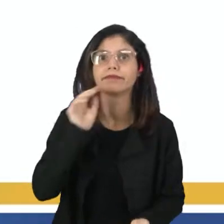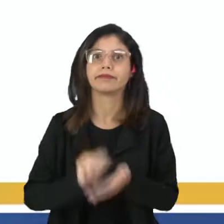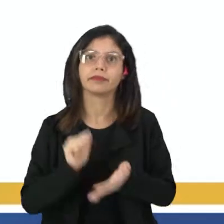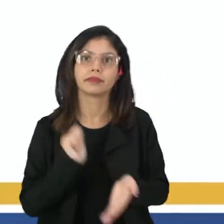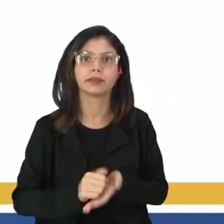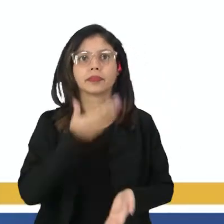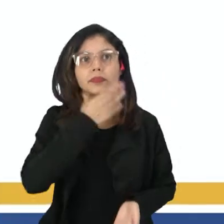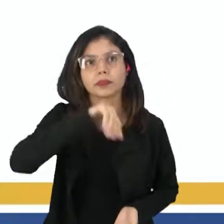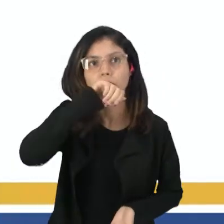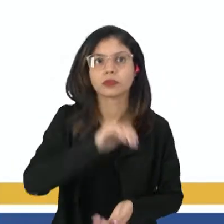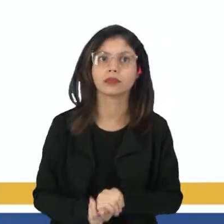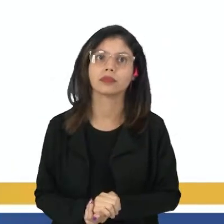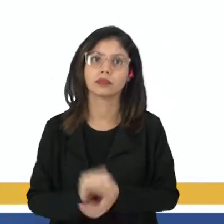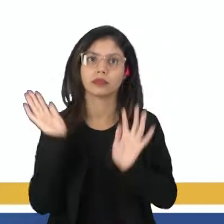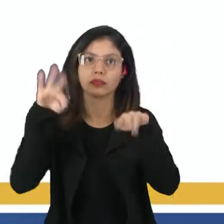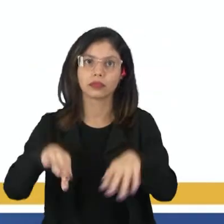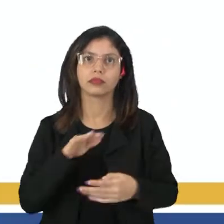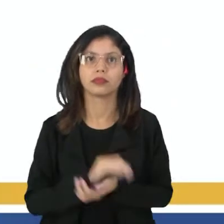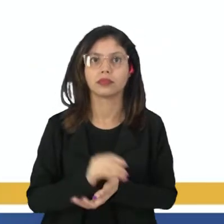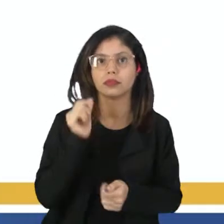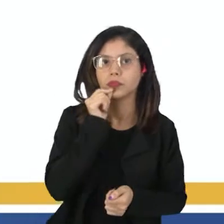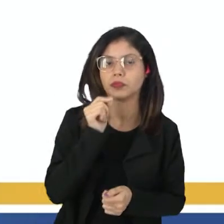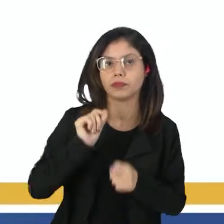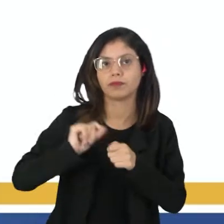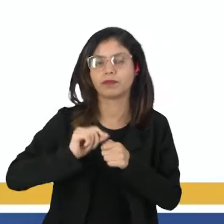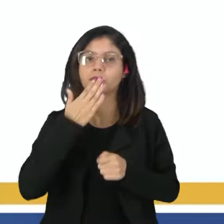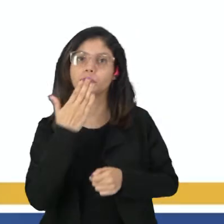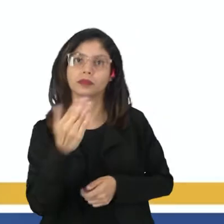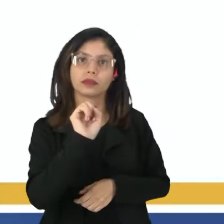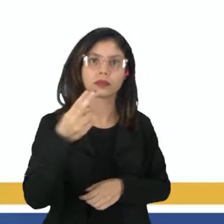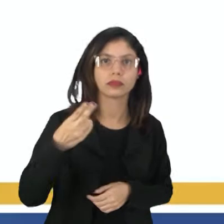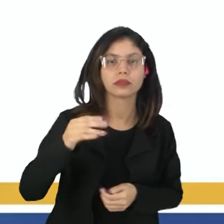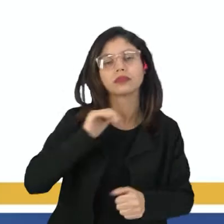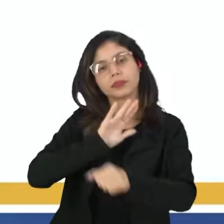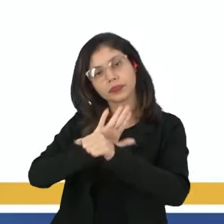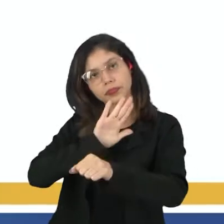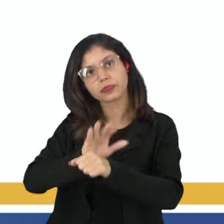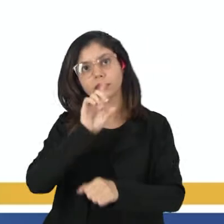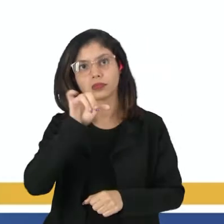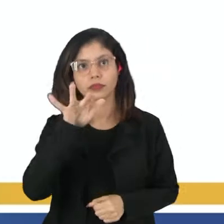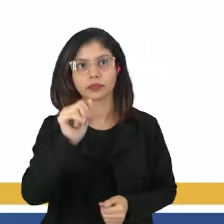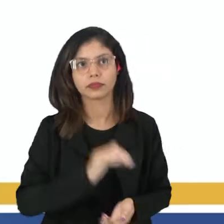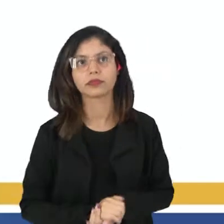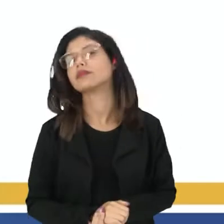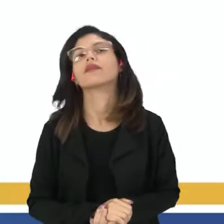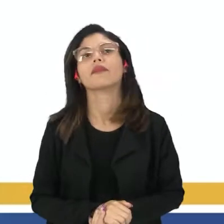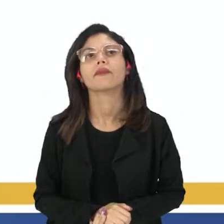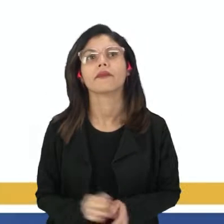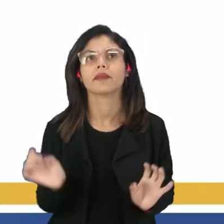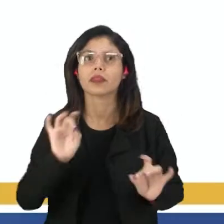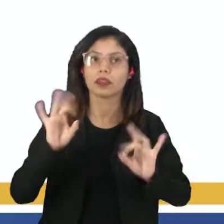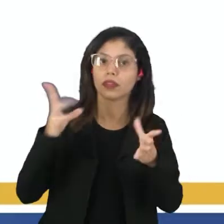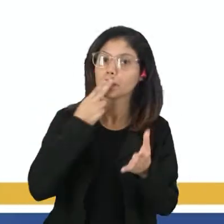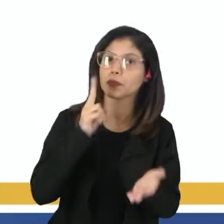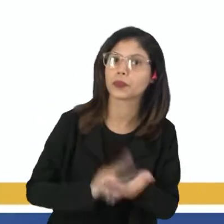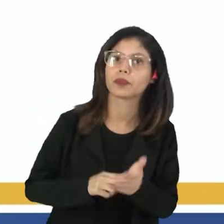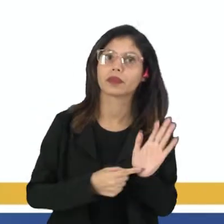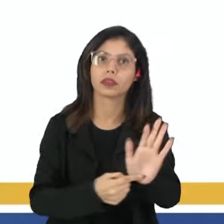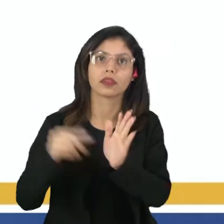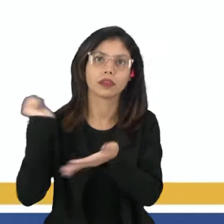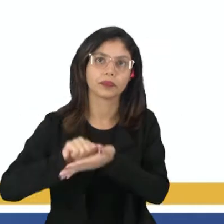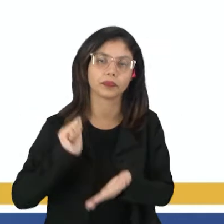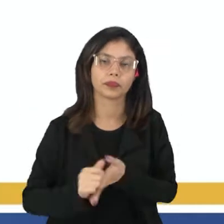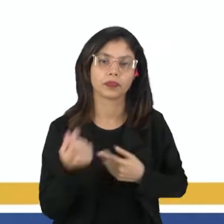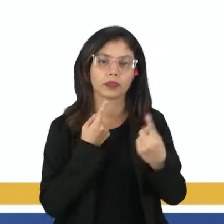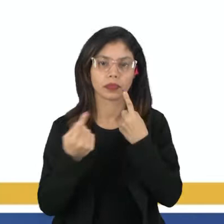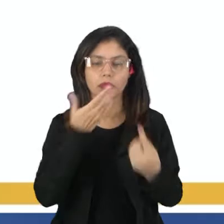tradicionalmente se escreve para o Papai Noel com a finalidade de fazer um pedido ou uma solicitação. O tipo de carta que Calvin usa